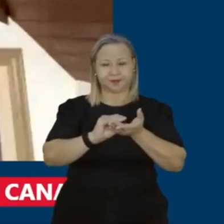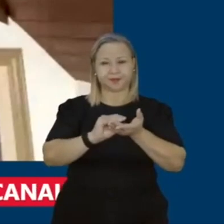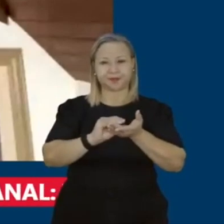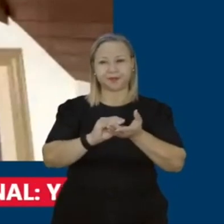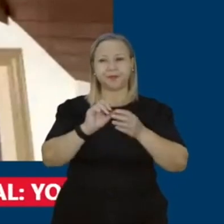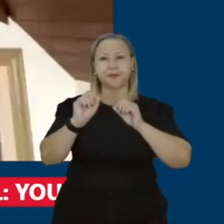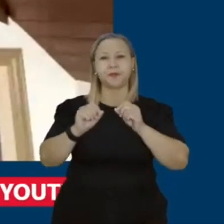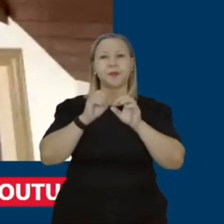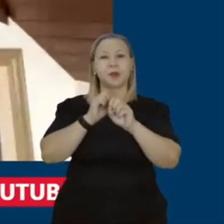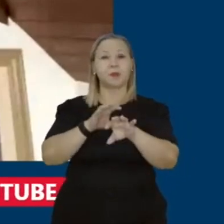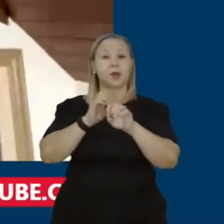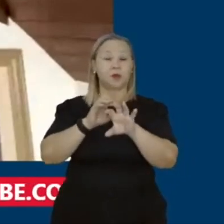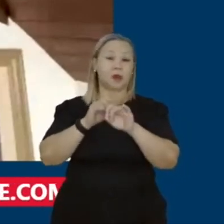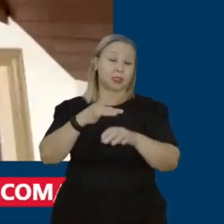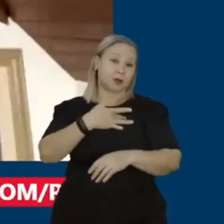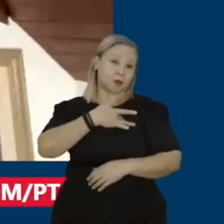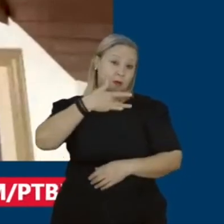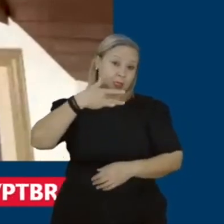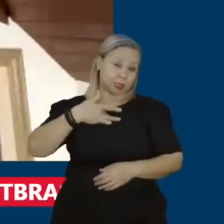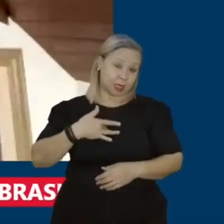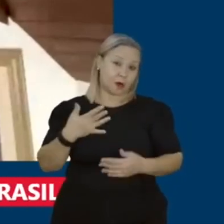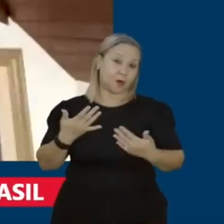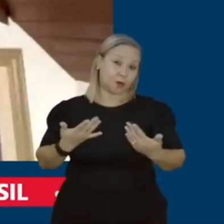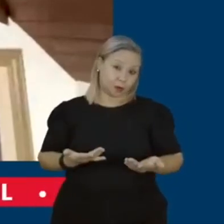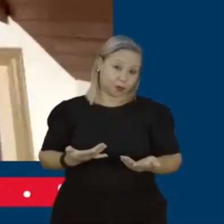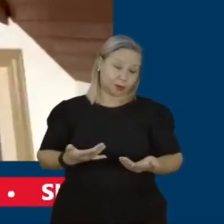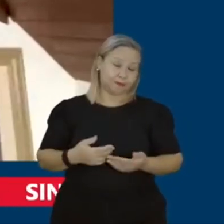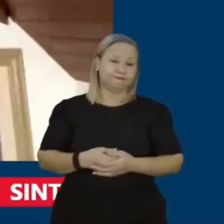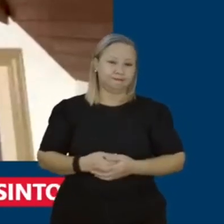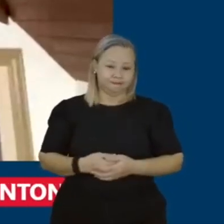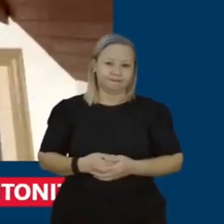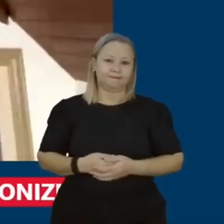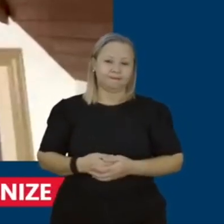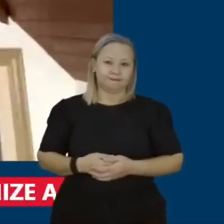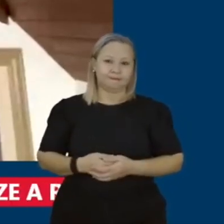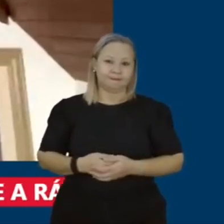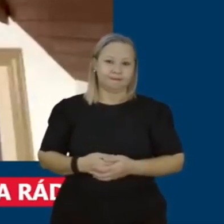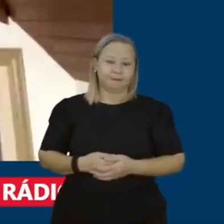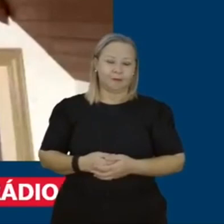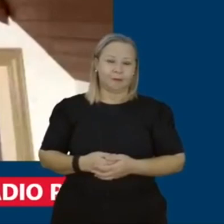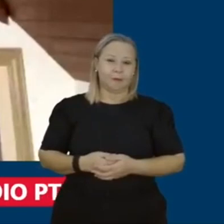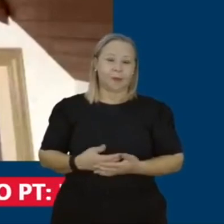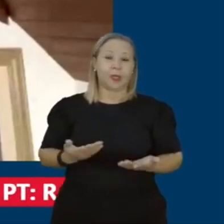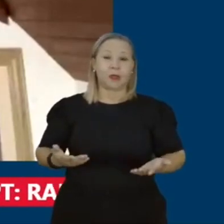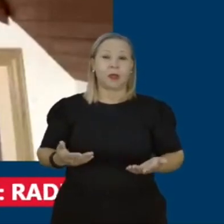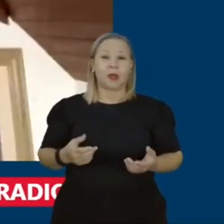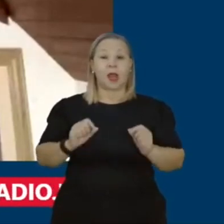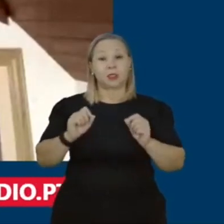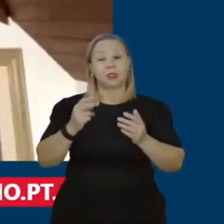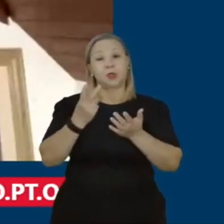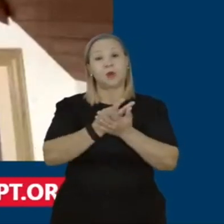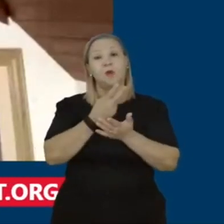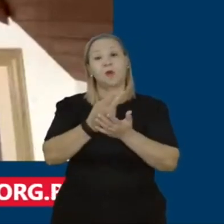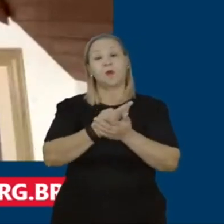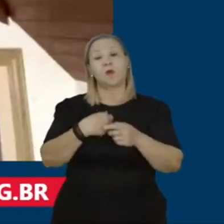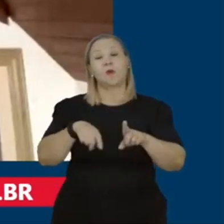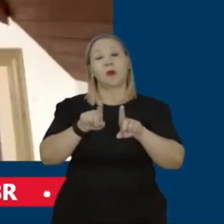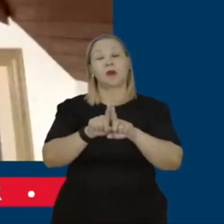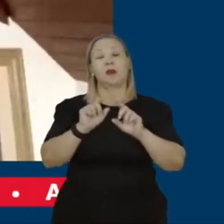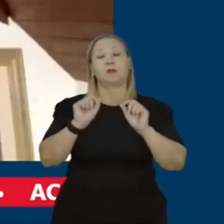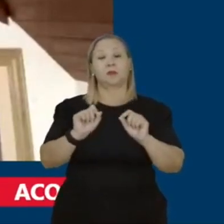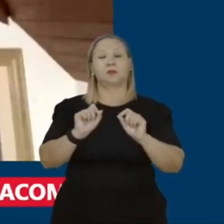para a educação e para a saúde que gravava a indústria petrolífera. Eu acho que aí já foi um erro também,